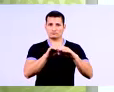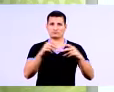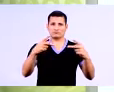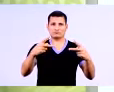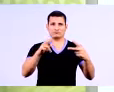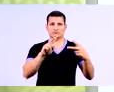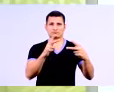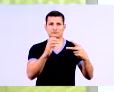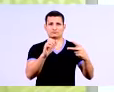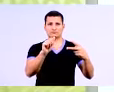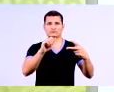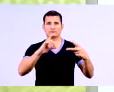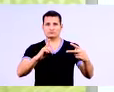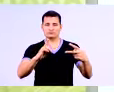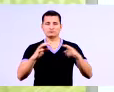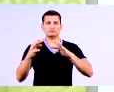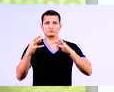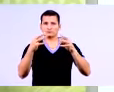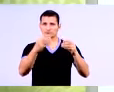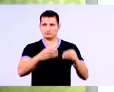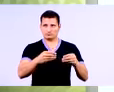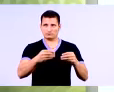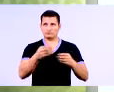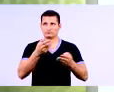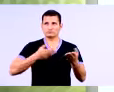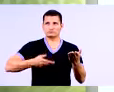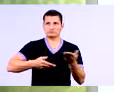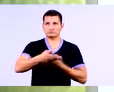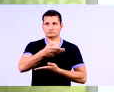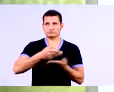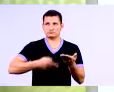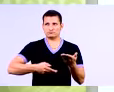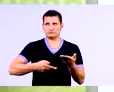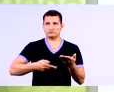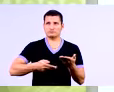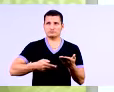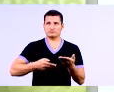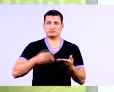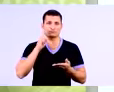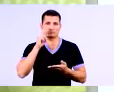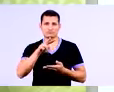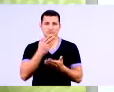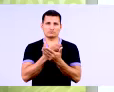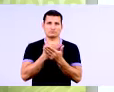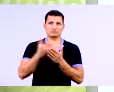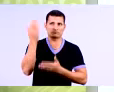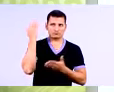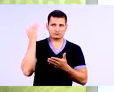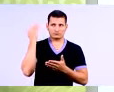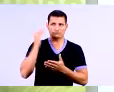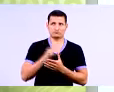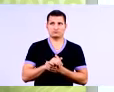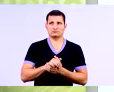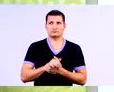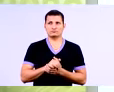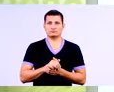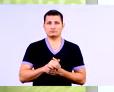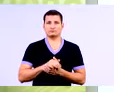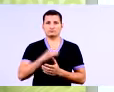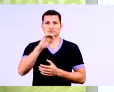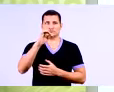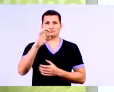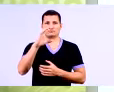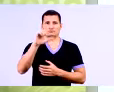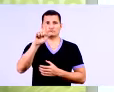head. Tudo que se relacionar, igual como nós vimos na aula passada, tudo que se relacionar a